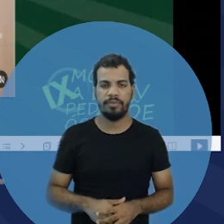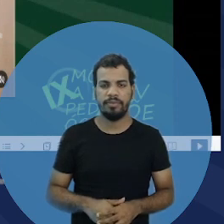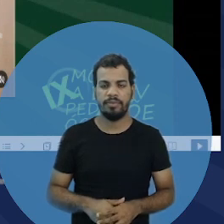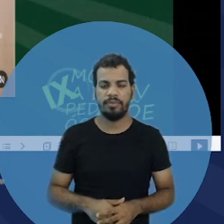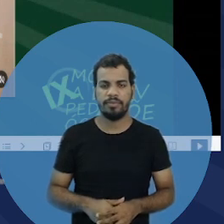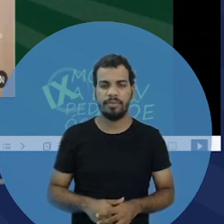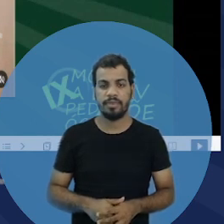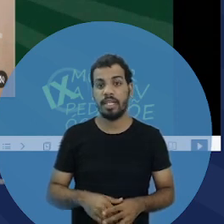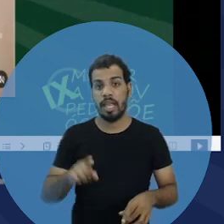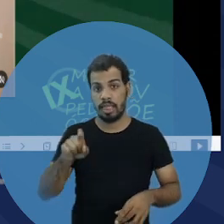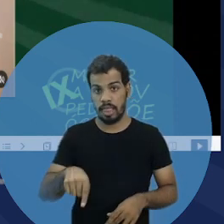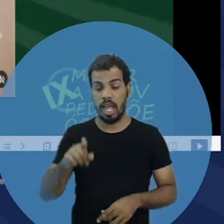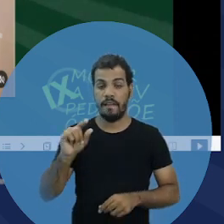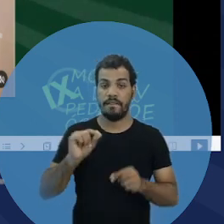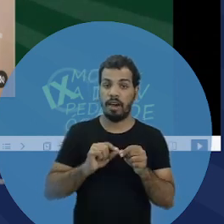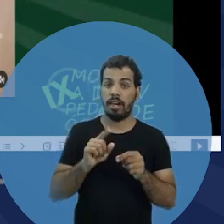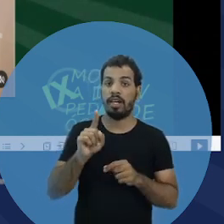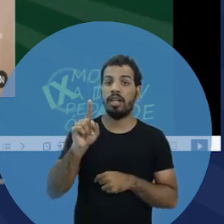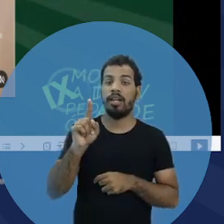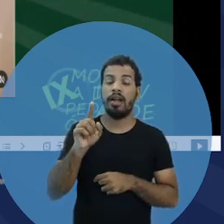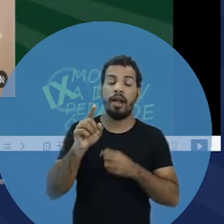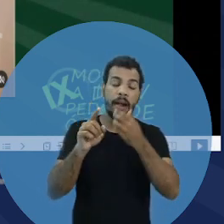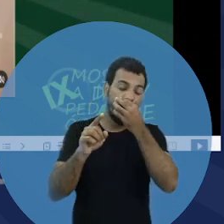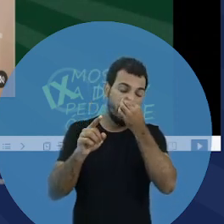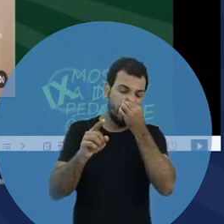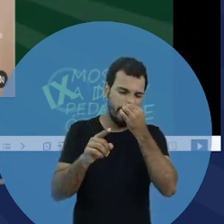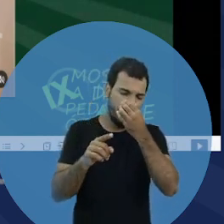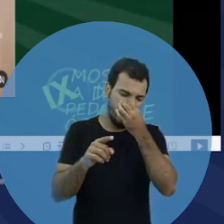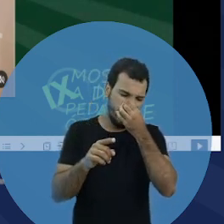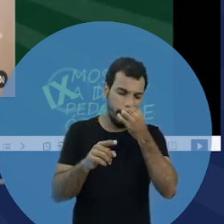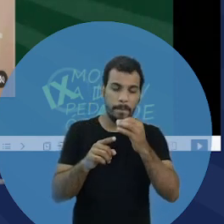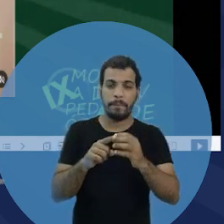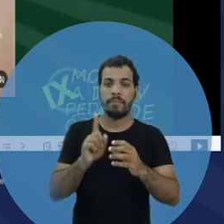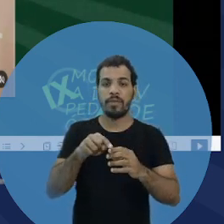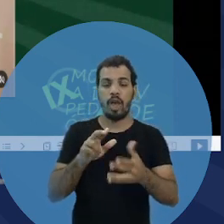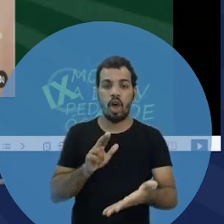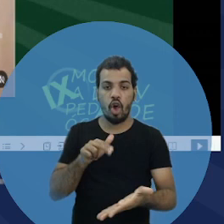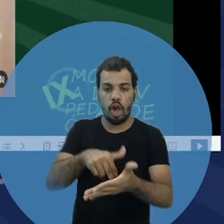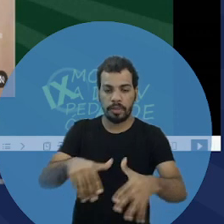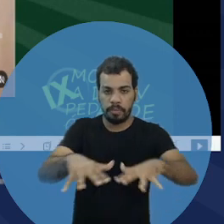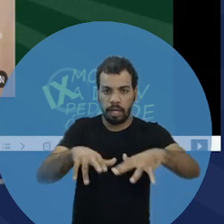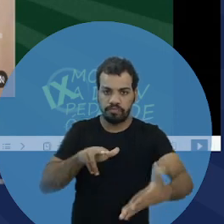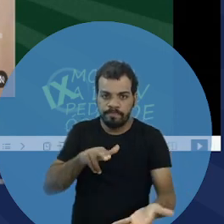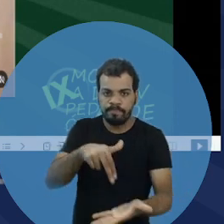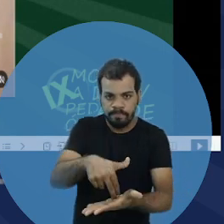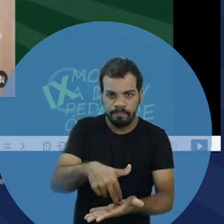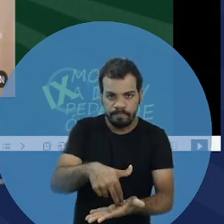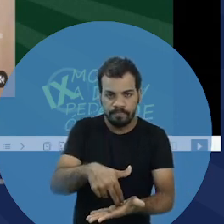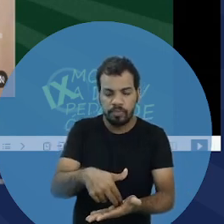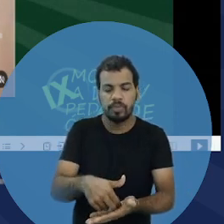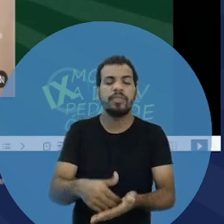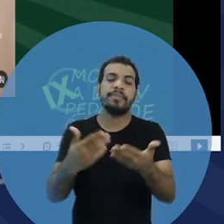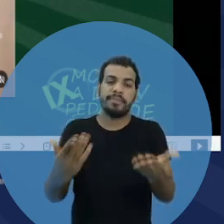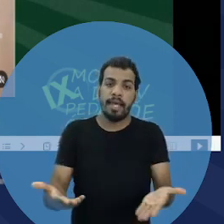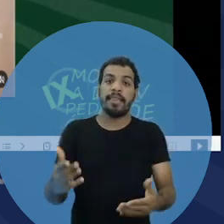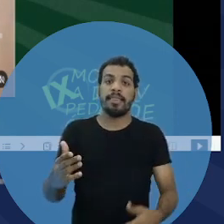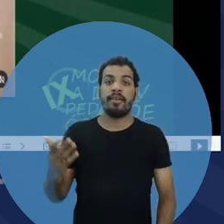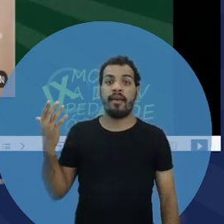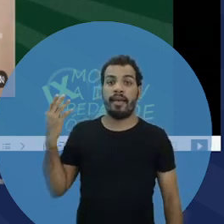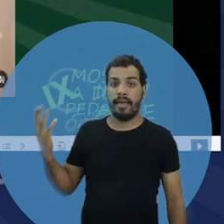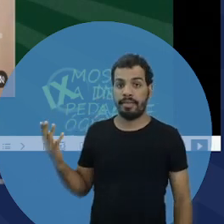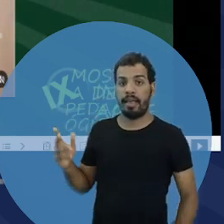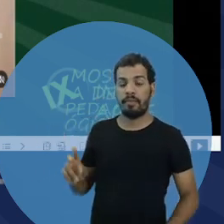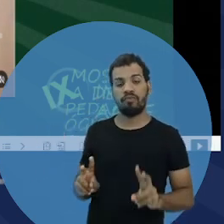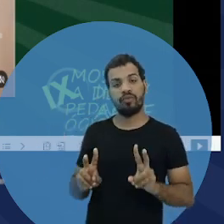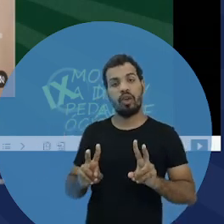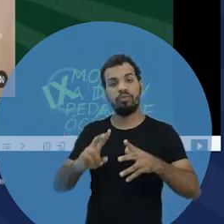formato de ocupação do espaço, né? Então, ela traz a temática de lugar de preta